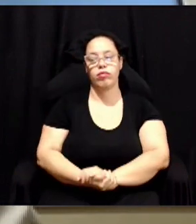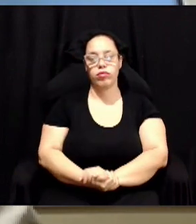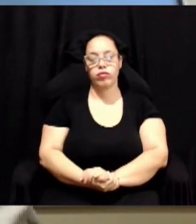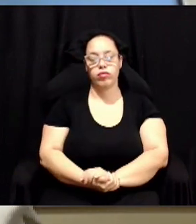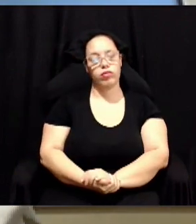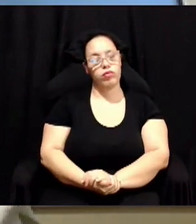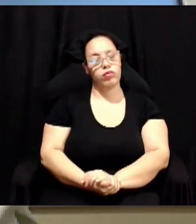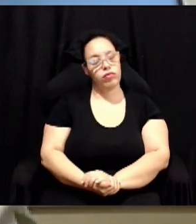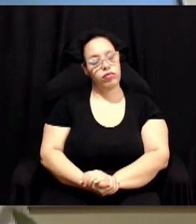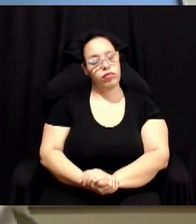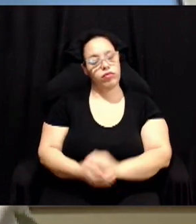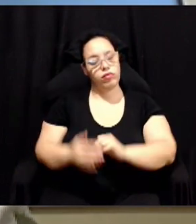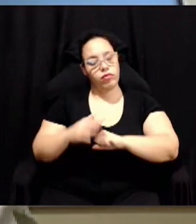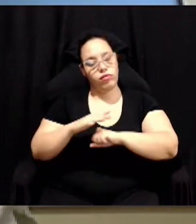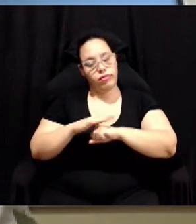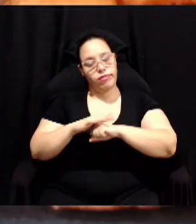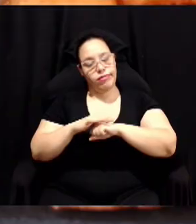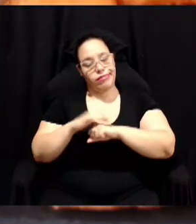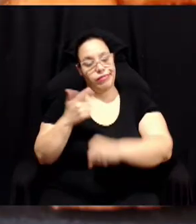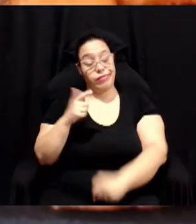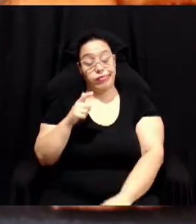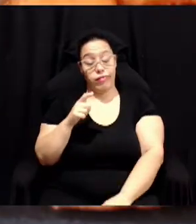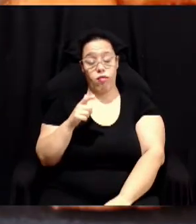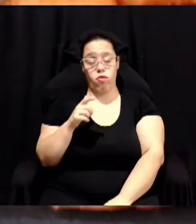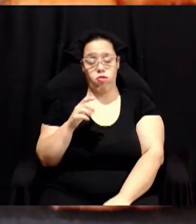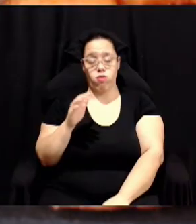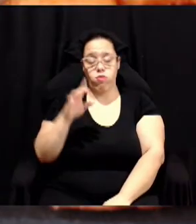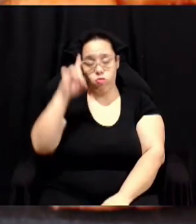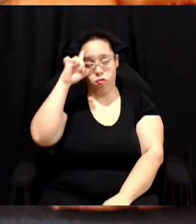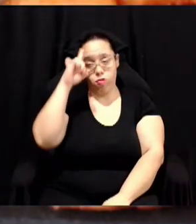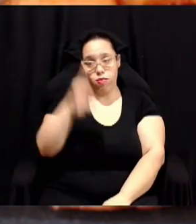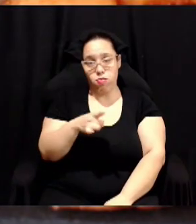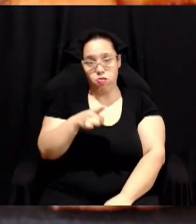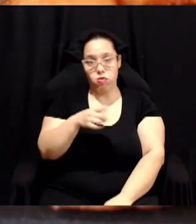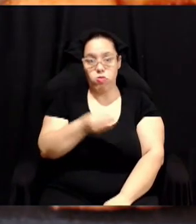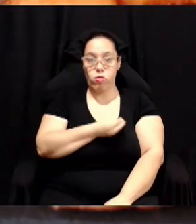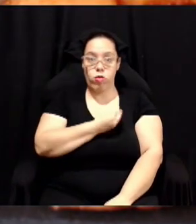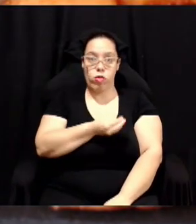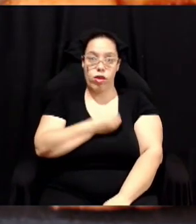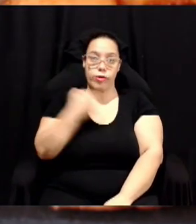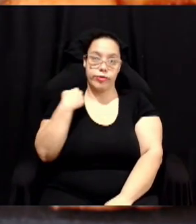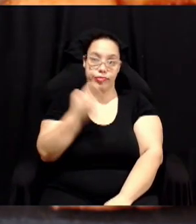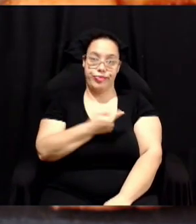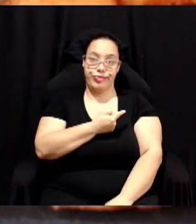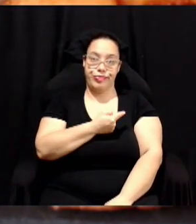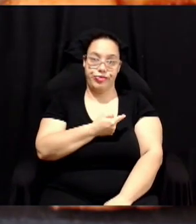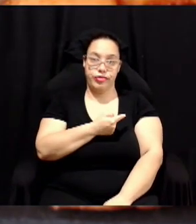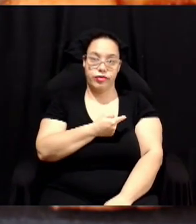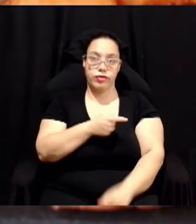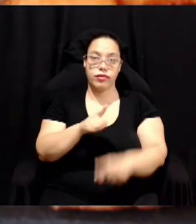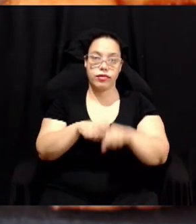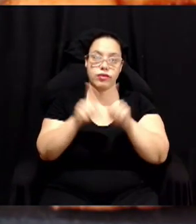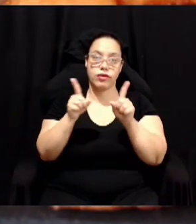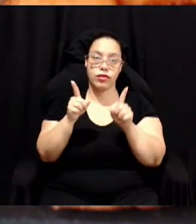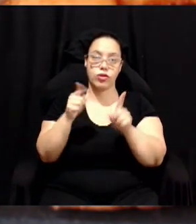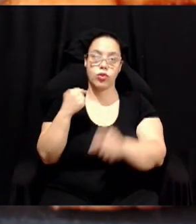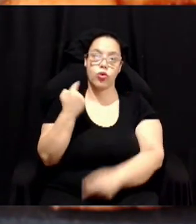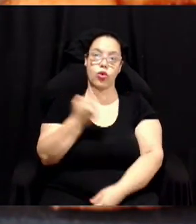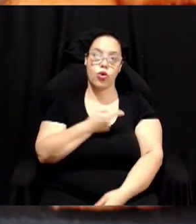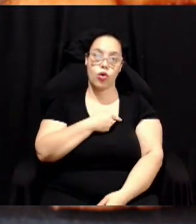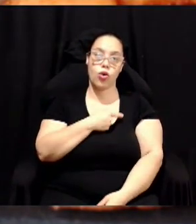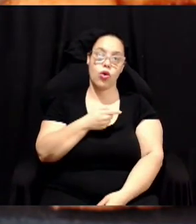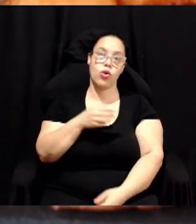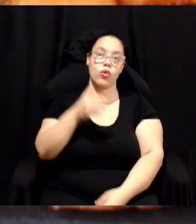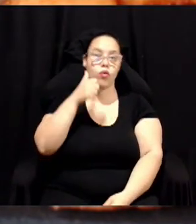doenças elas não são causadas diretamente por um estilo de vida nosso, mas um estilo de vida nosso, dos nossos pais, dos